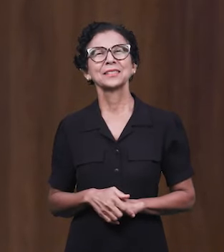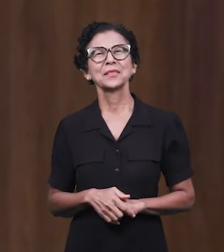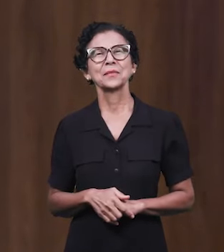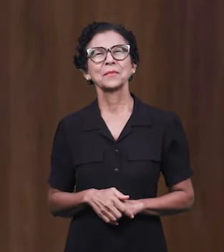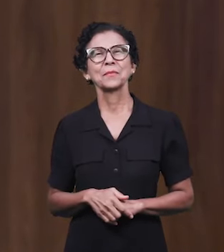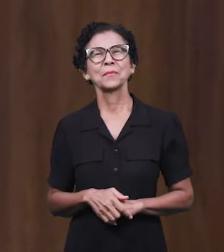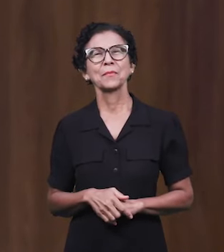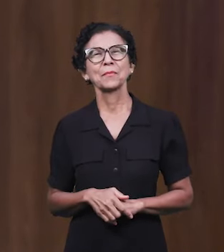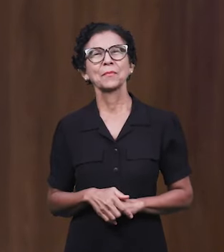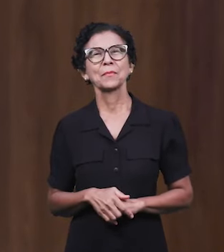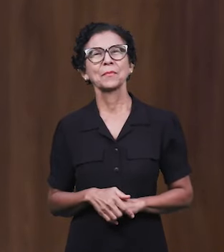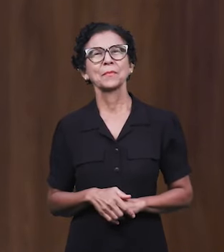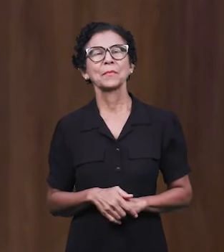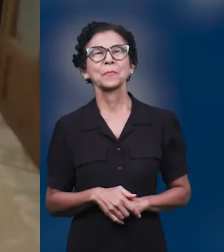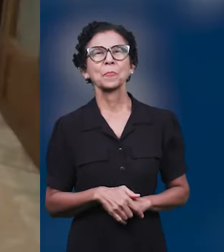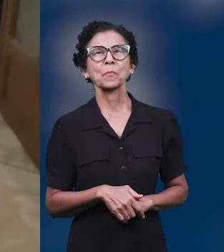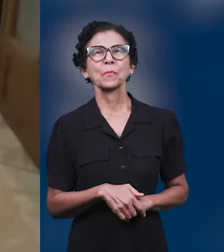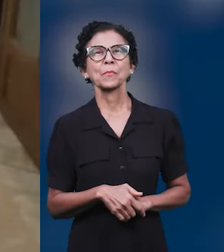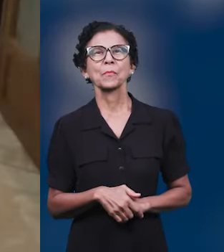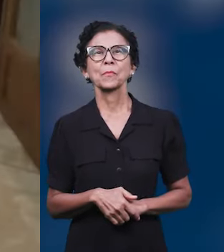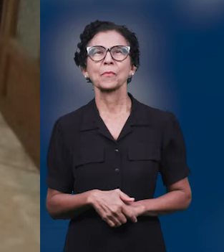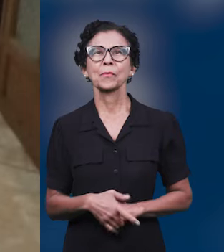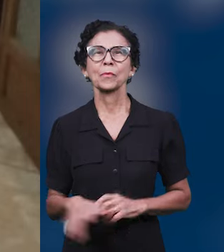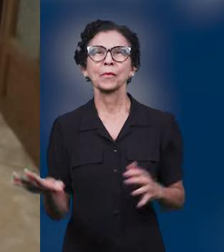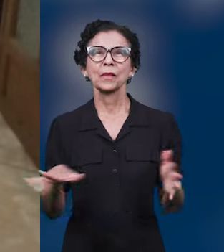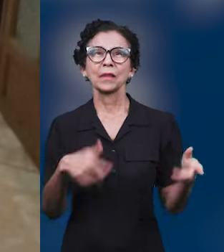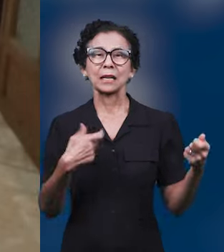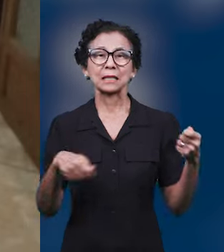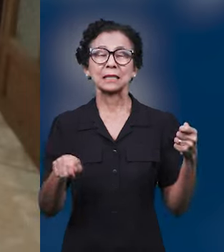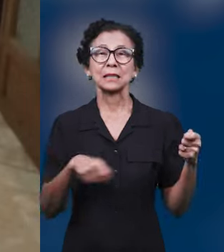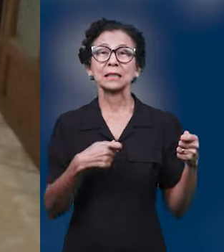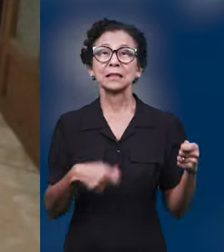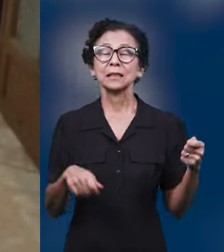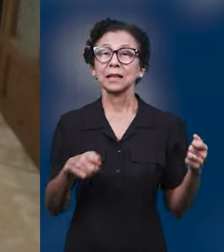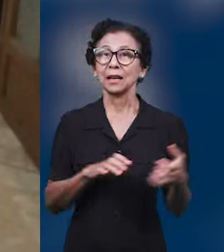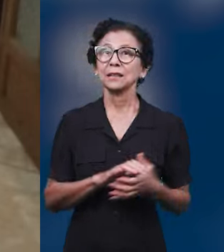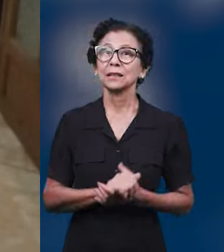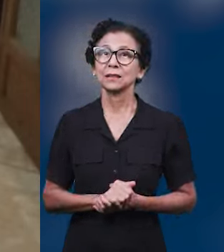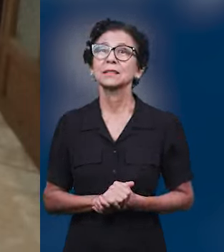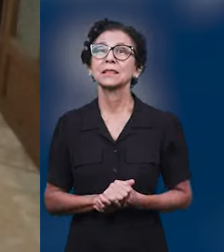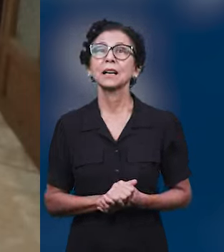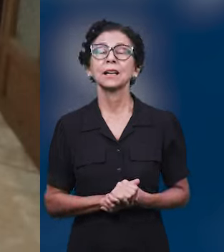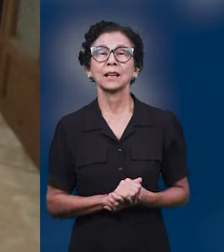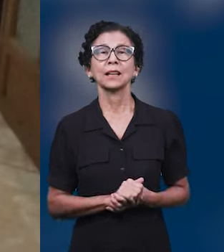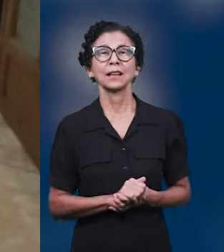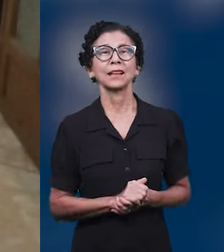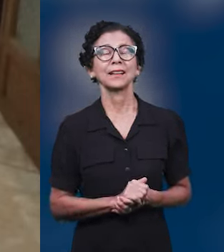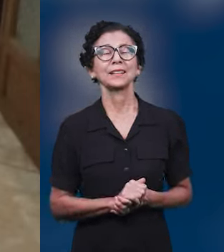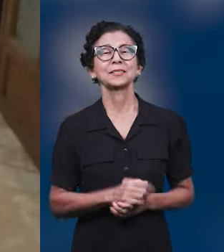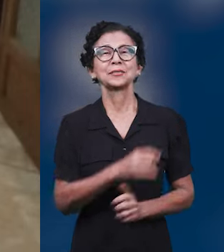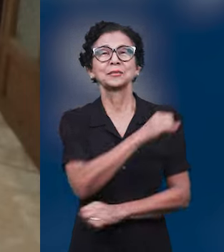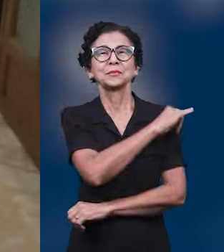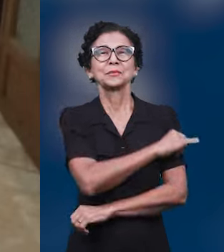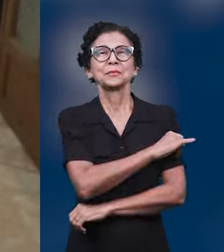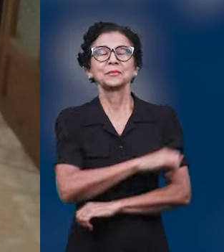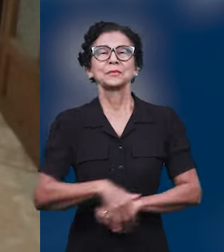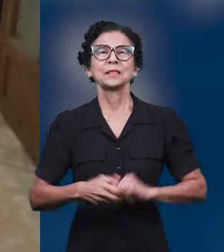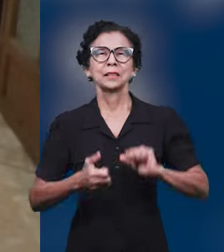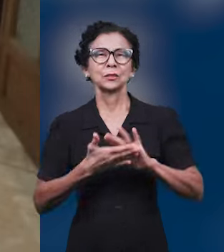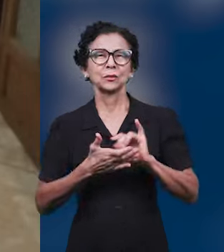pela TV Manaim, pelas nossas plataformas. Vem comigo aqui que nós vamos falar agora de seminários de crianças, intermediários e